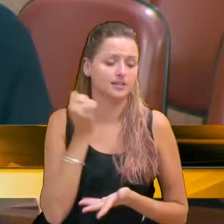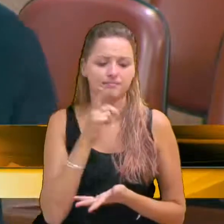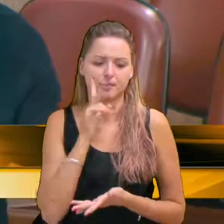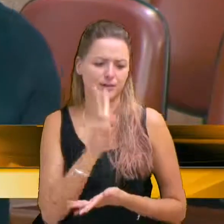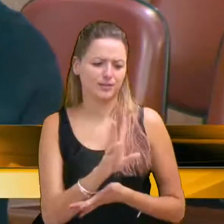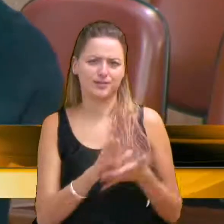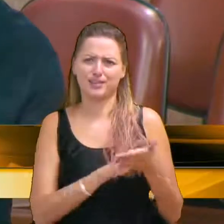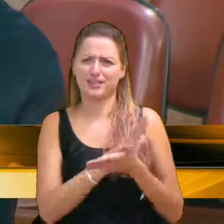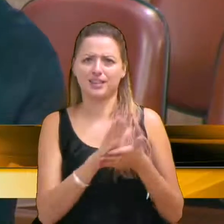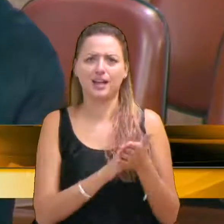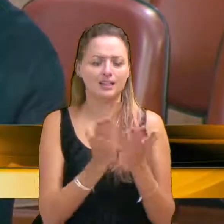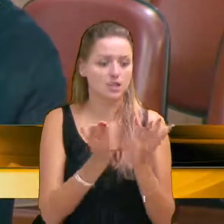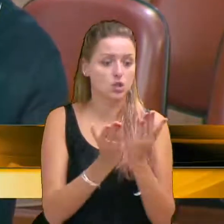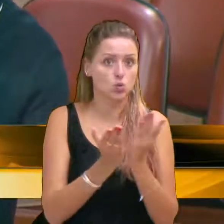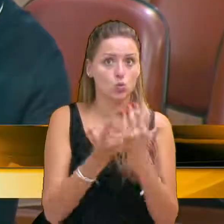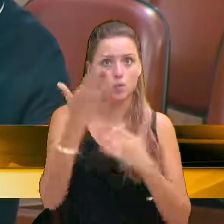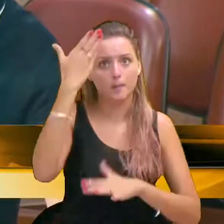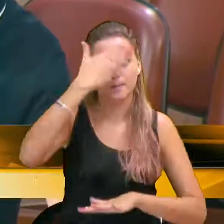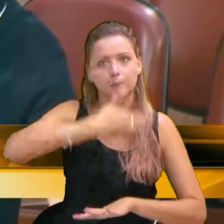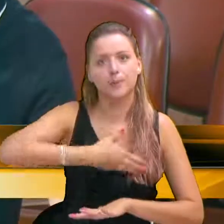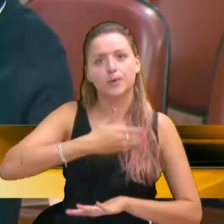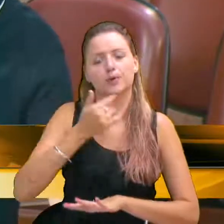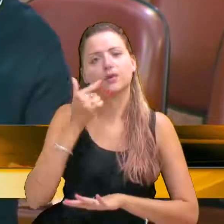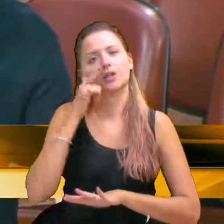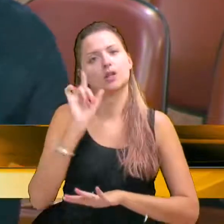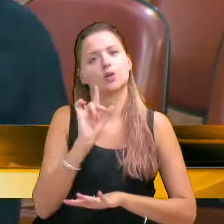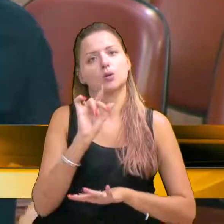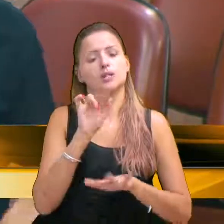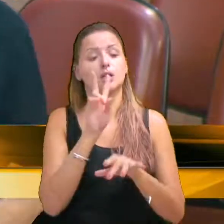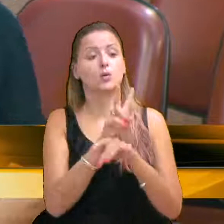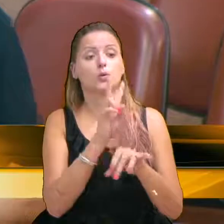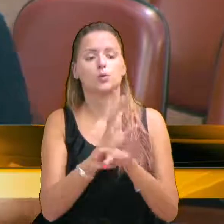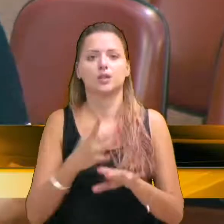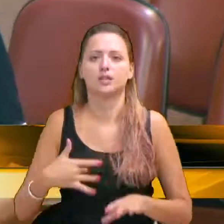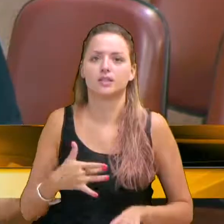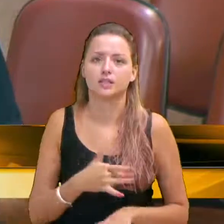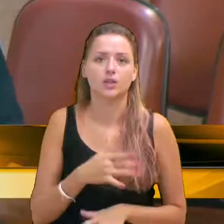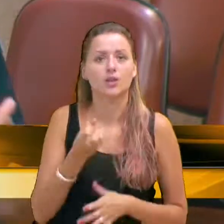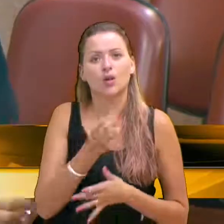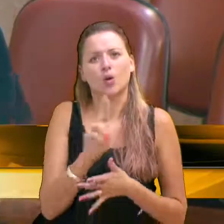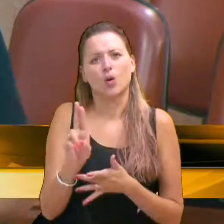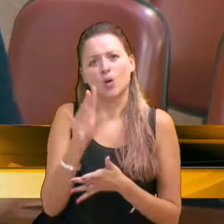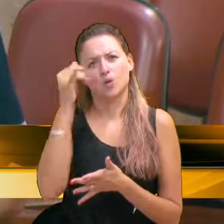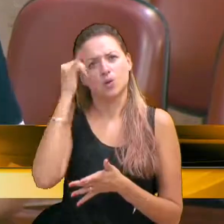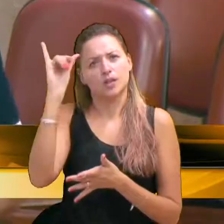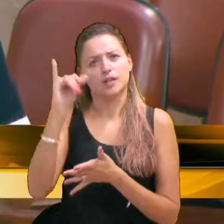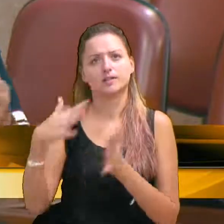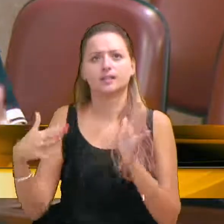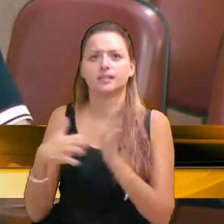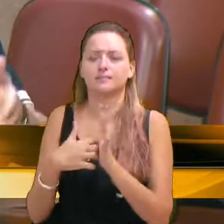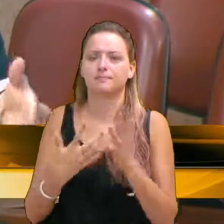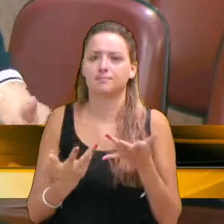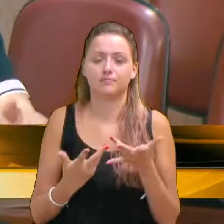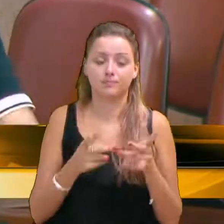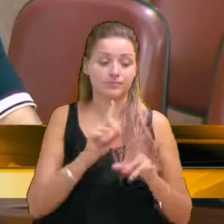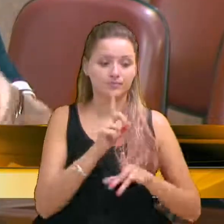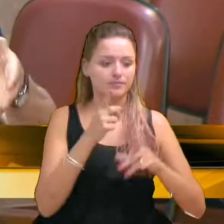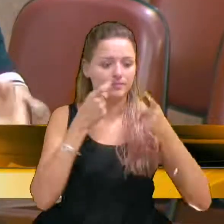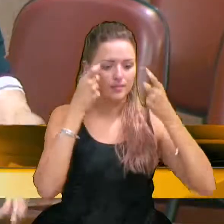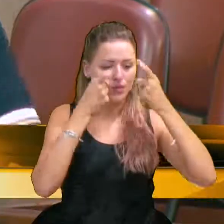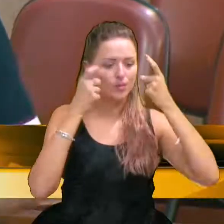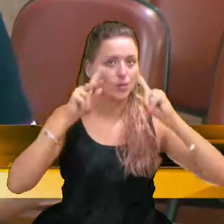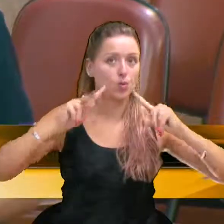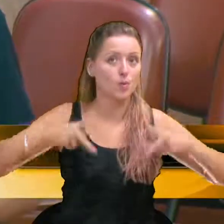nenhum estudo, nada no sentido de cuidar da saúde e do lado do ser humano, do condutor